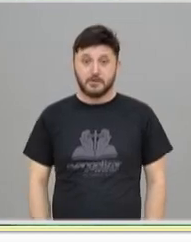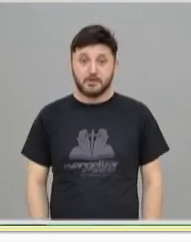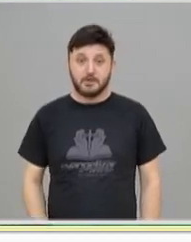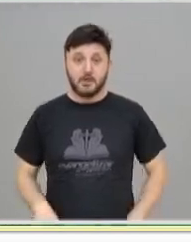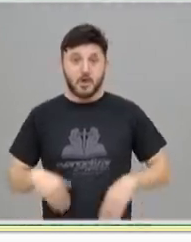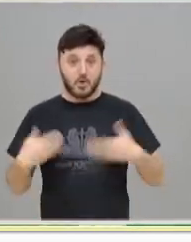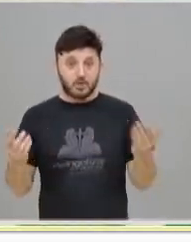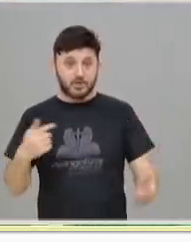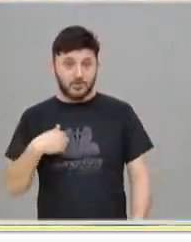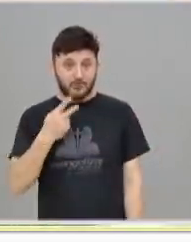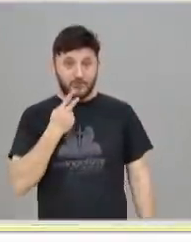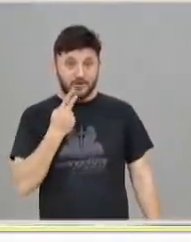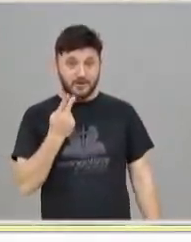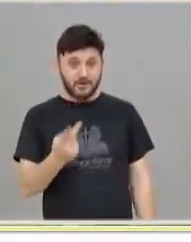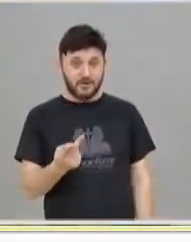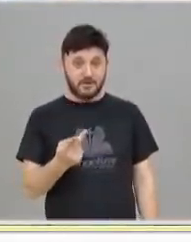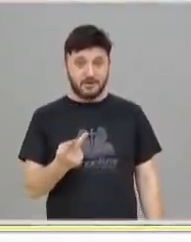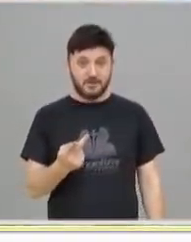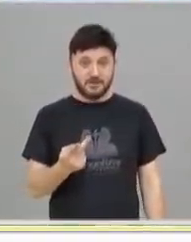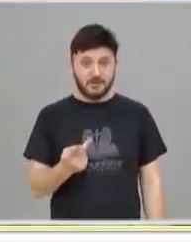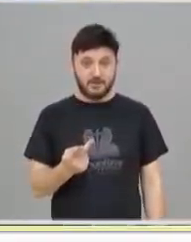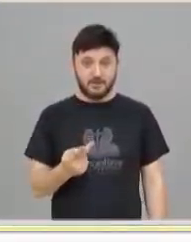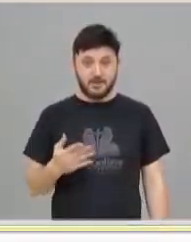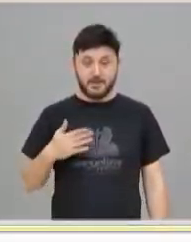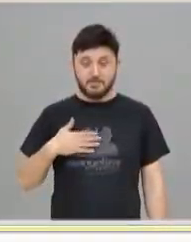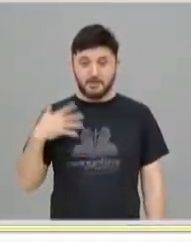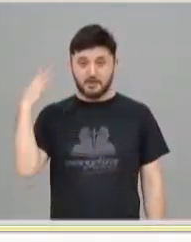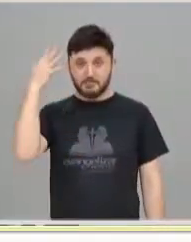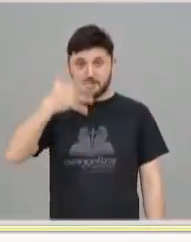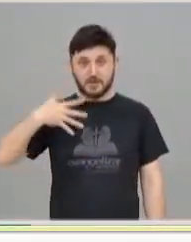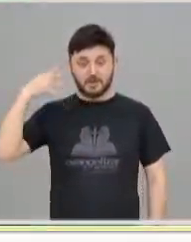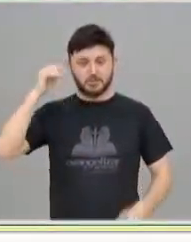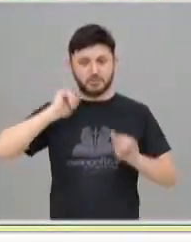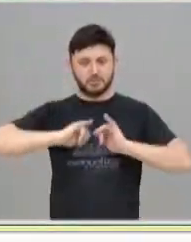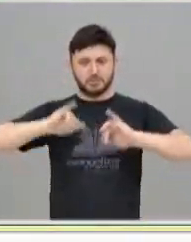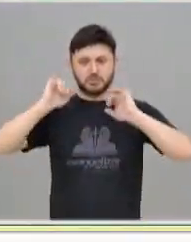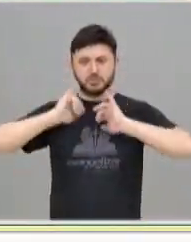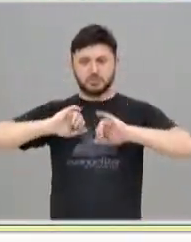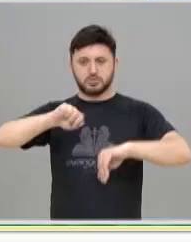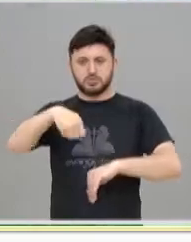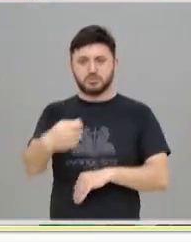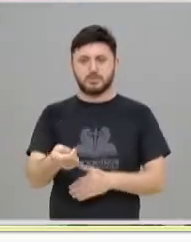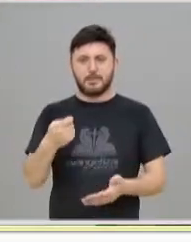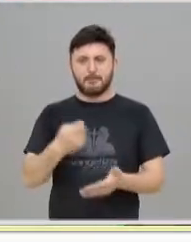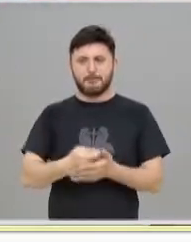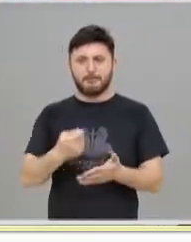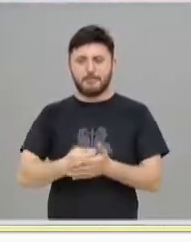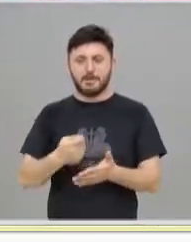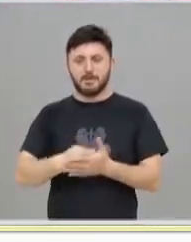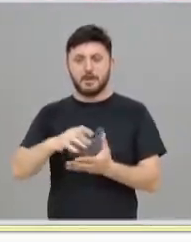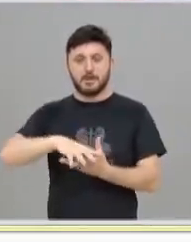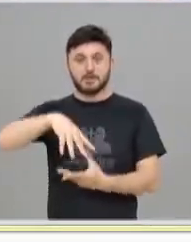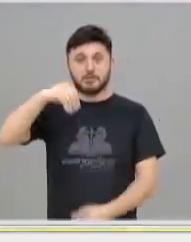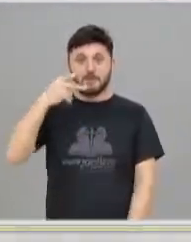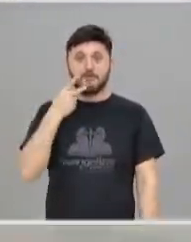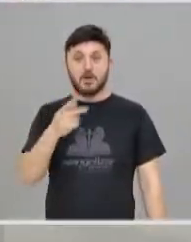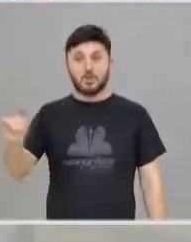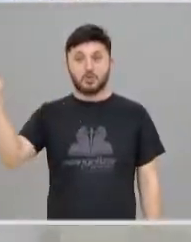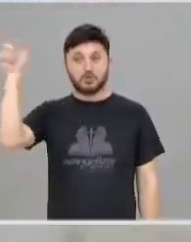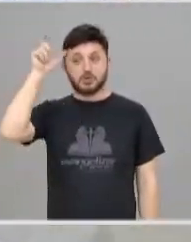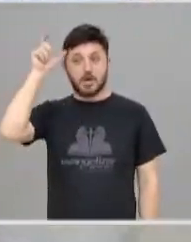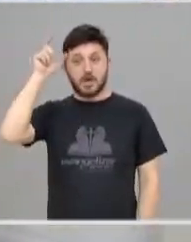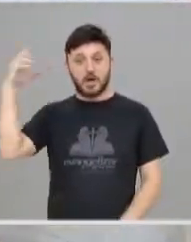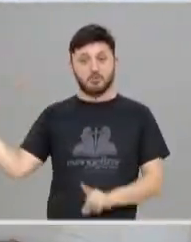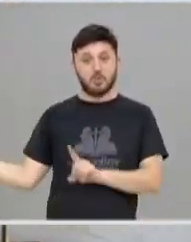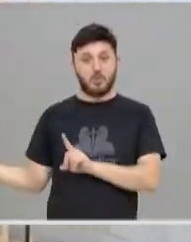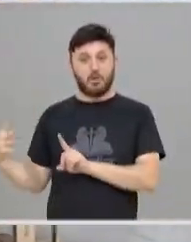quando eu falo nas minhas pregações sobre batalha espiritual e falo que o diabo